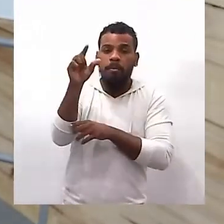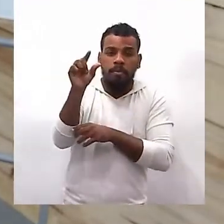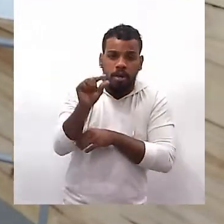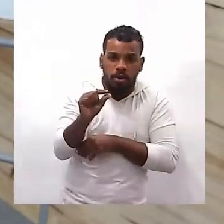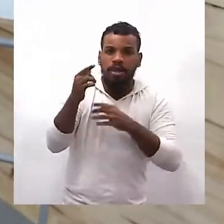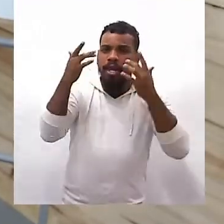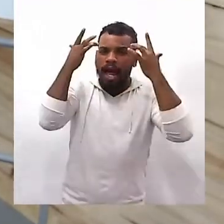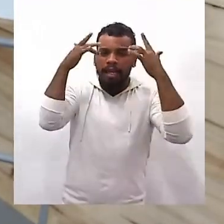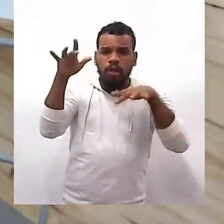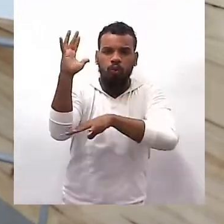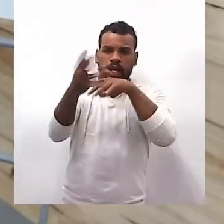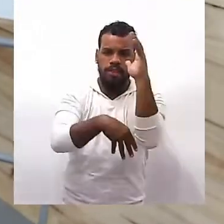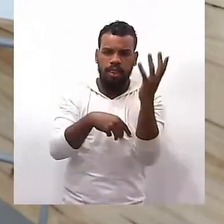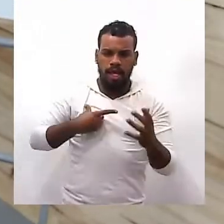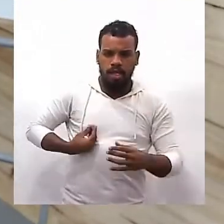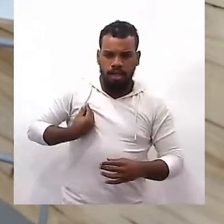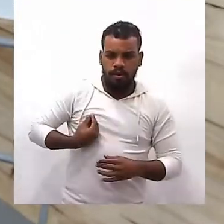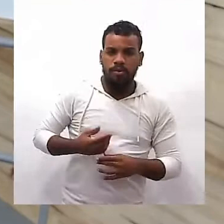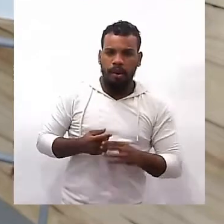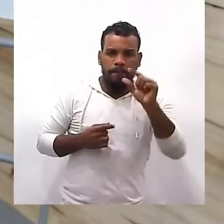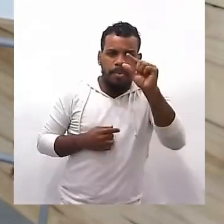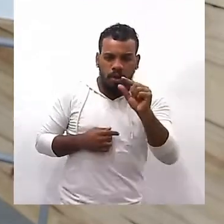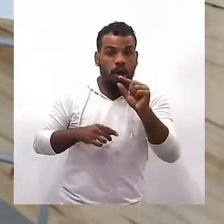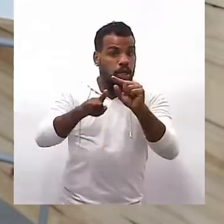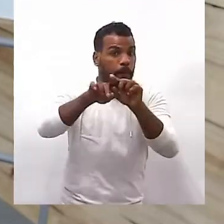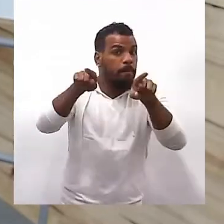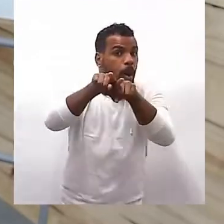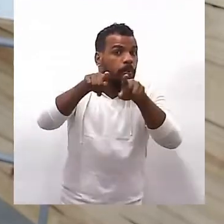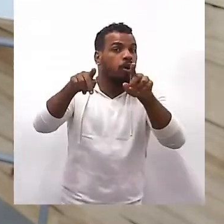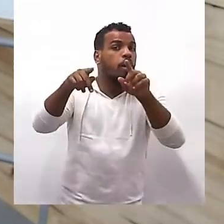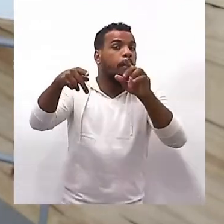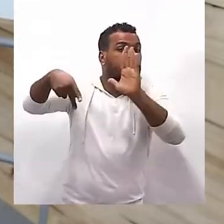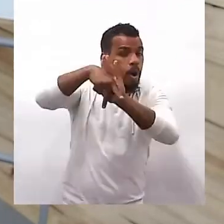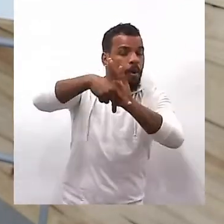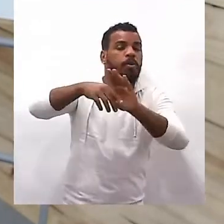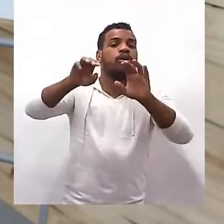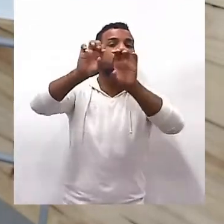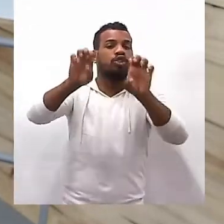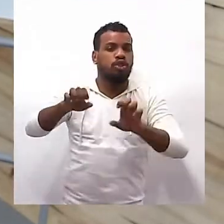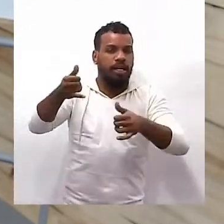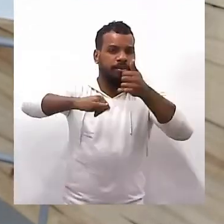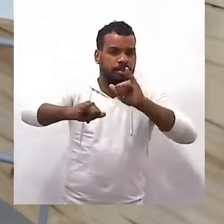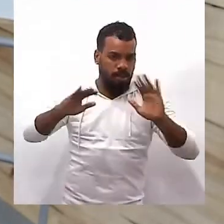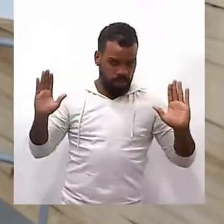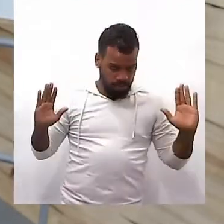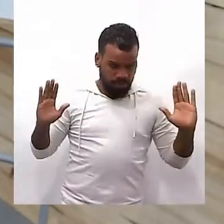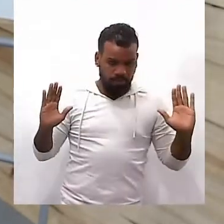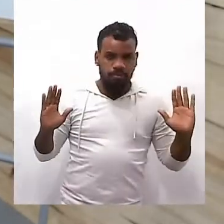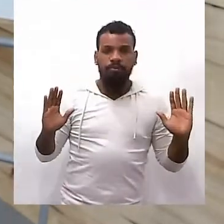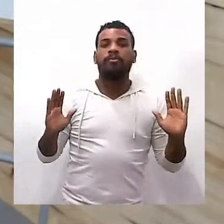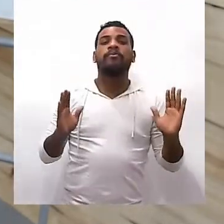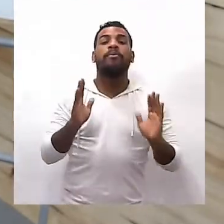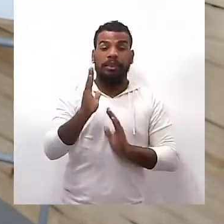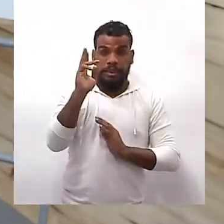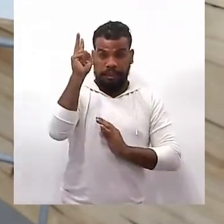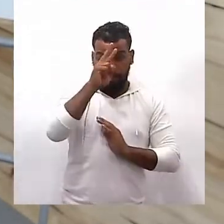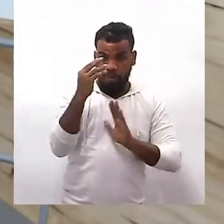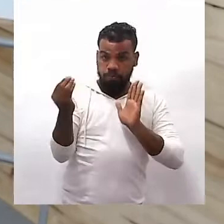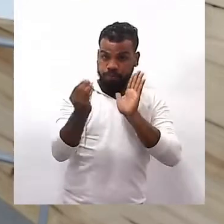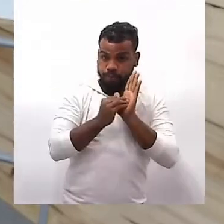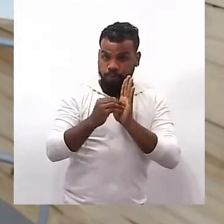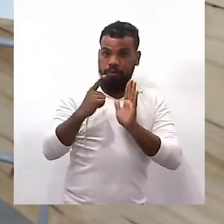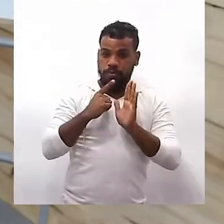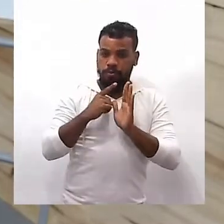da natureza. Quando eu falo menor, é estrutura química, tá? A estrutura química dele é muito pequena. E lembrem que ele é classificado como